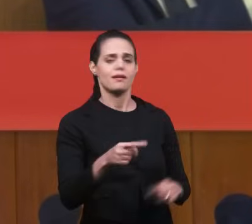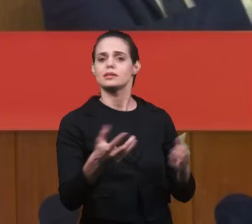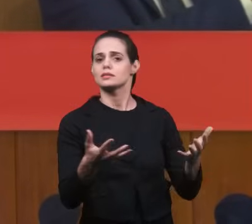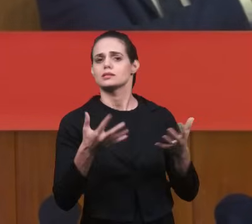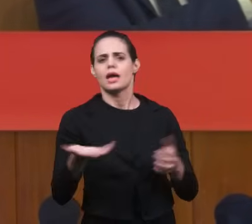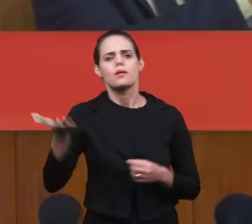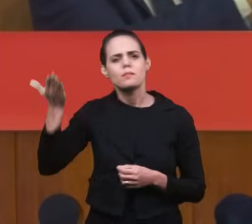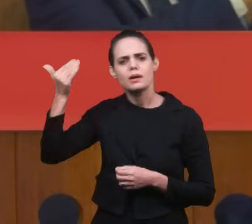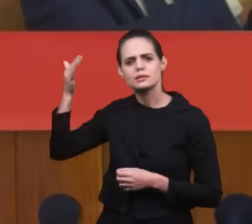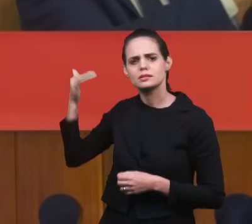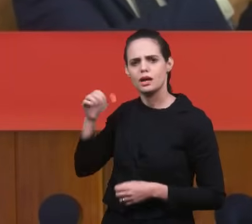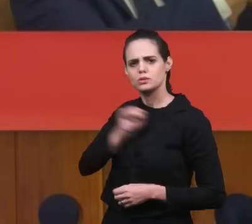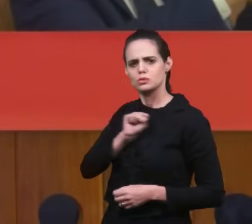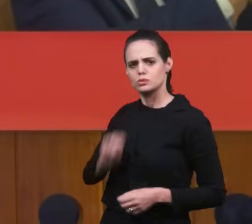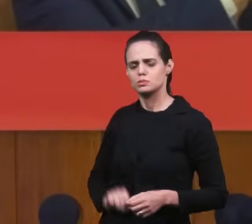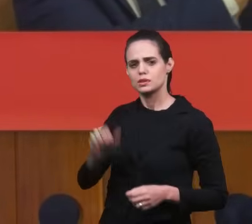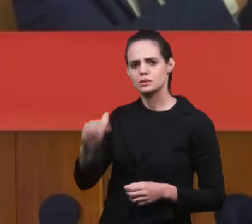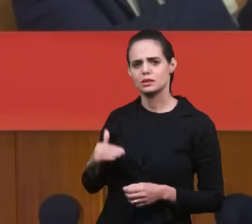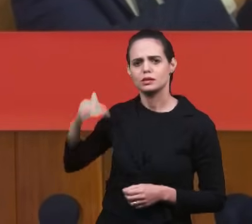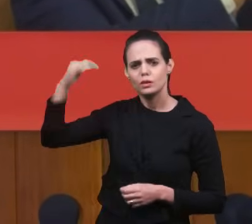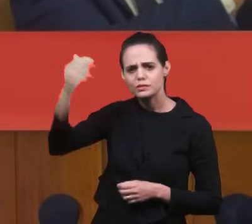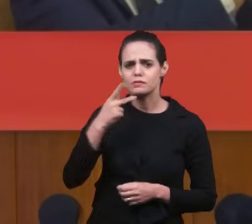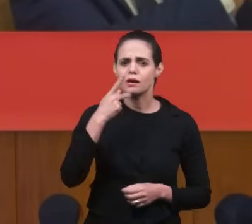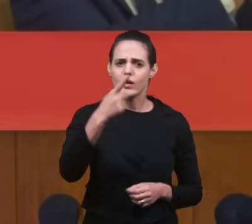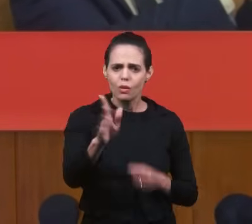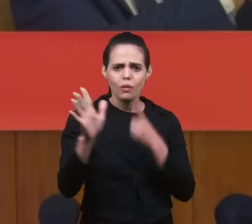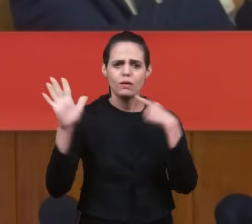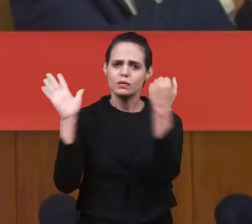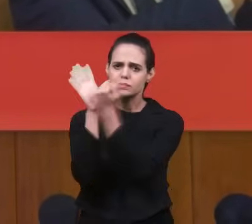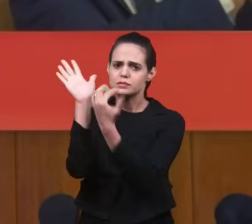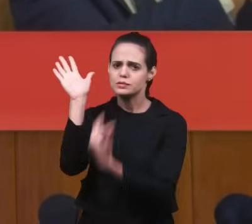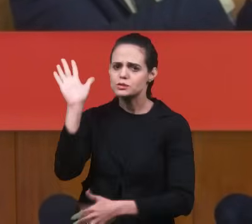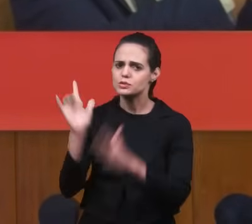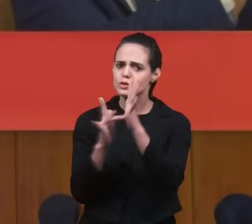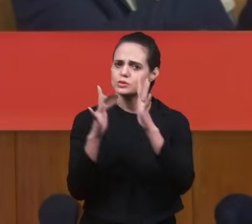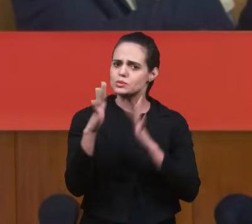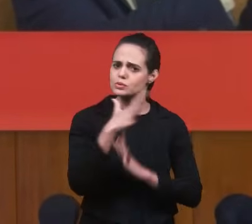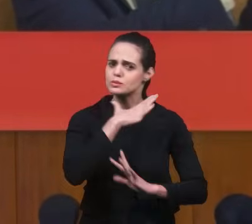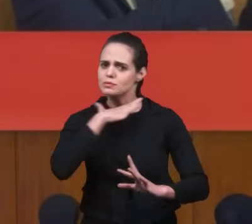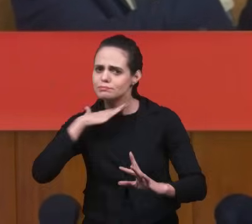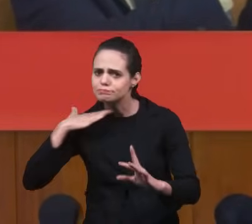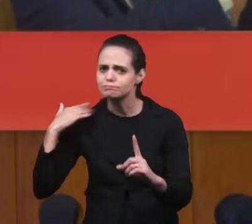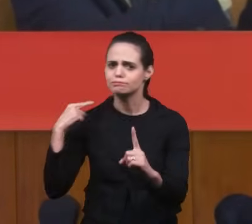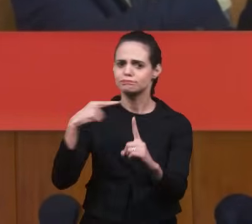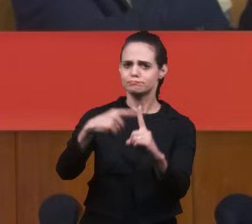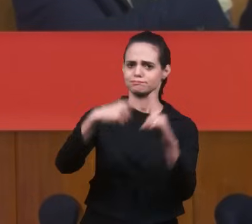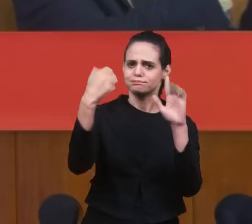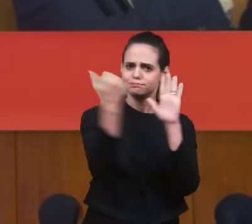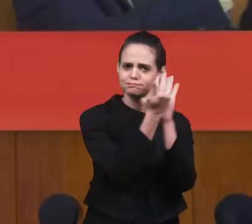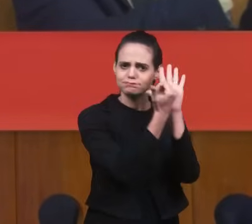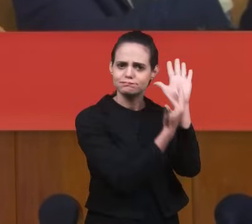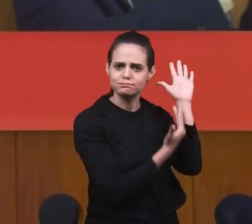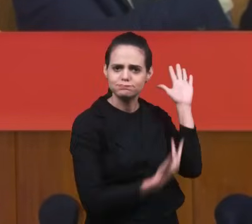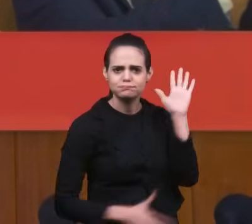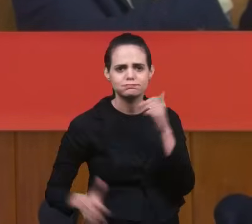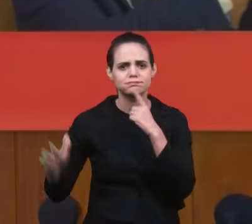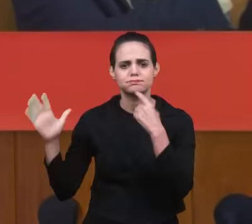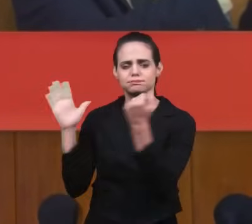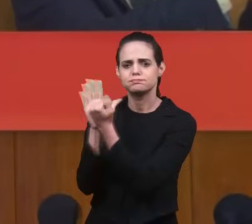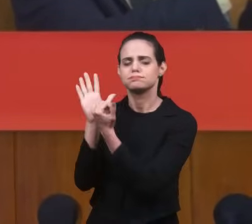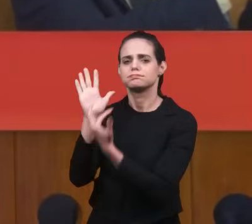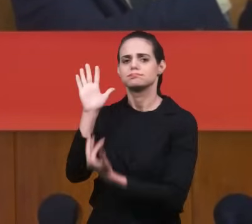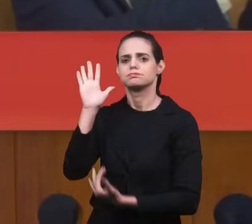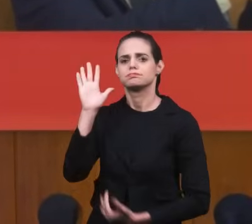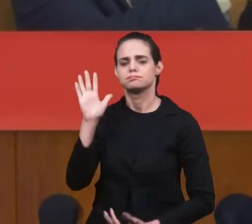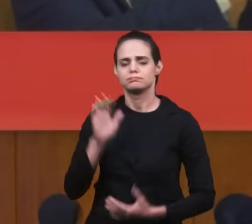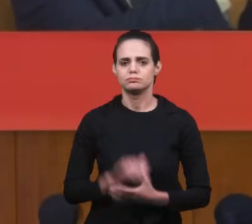sacerdote falou no sacrifício de Jesus: dê o sangue dele sobre nós, sobre nossos filhos. Meus irmãos, a igreja não pode